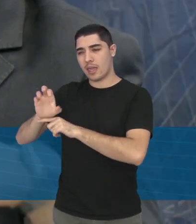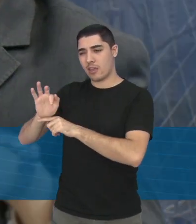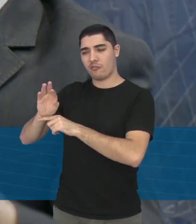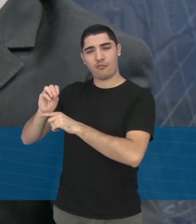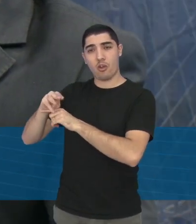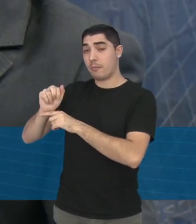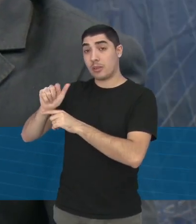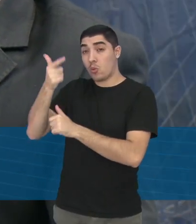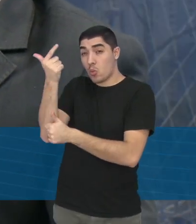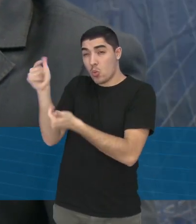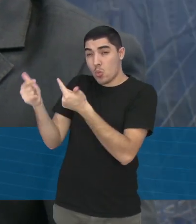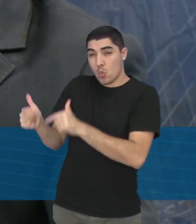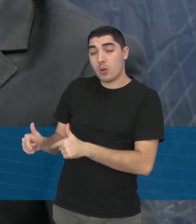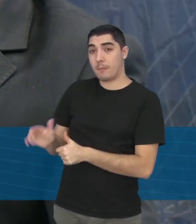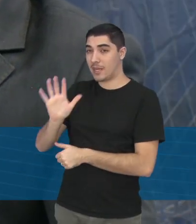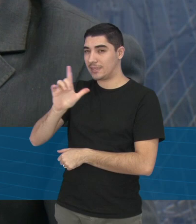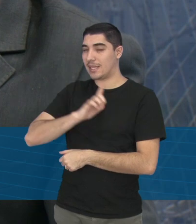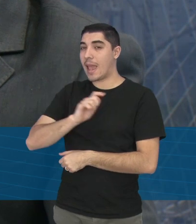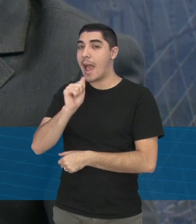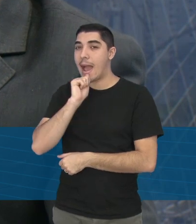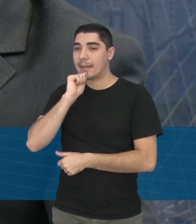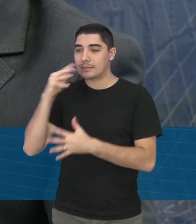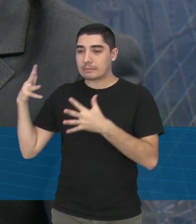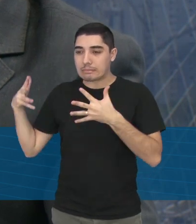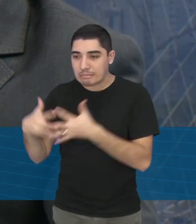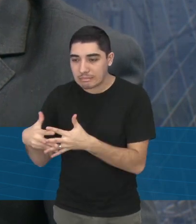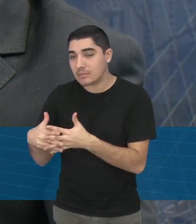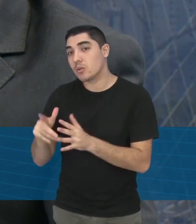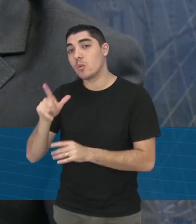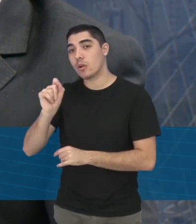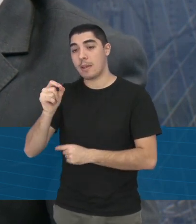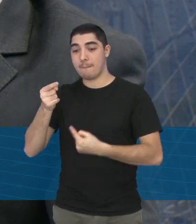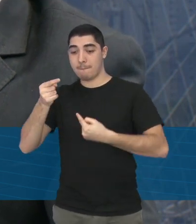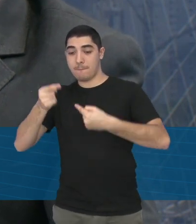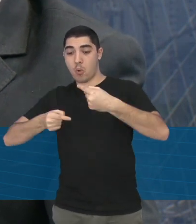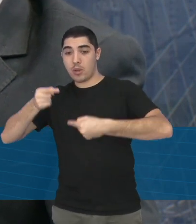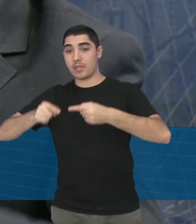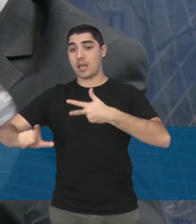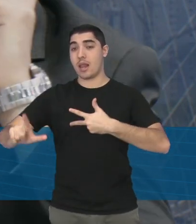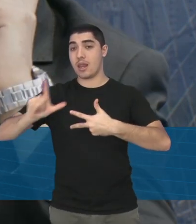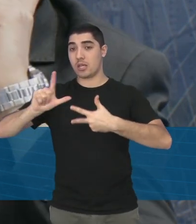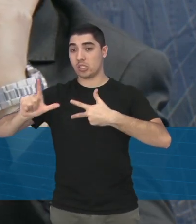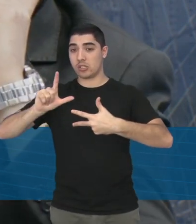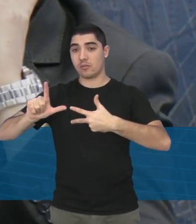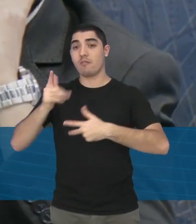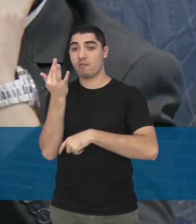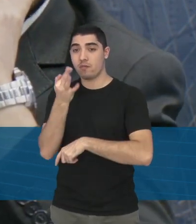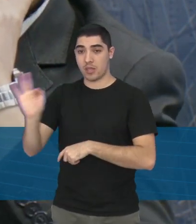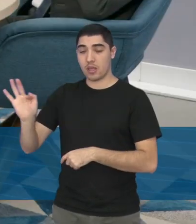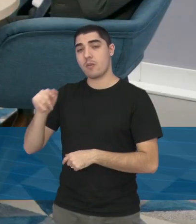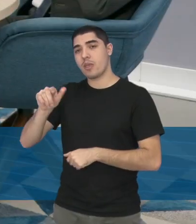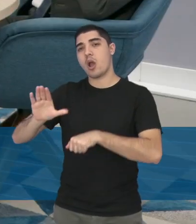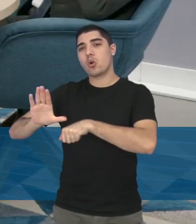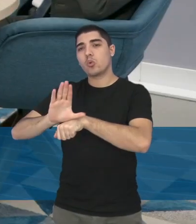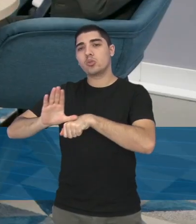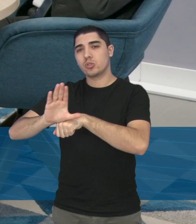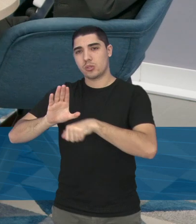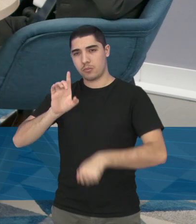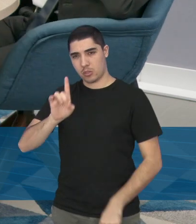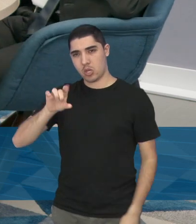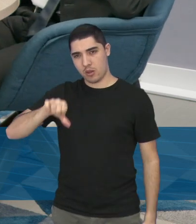Daí temos um paradoxo, né? Que é um paradoxo de uma política legislativa federal. Na Constituição de